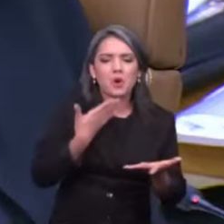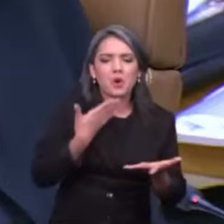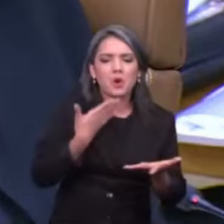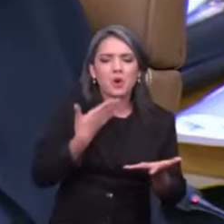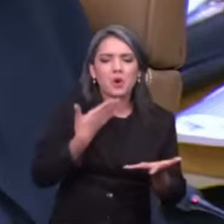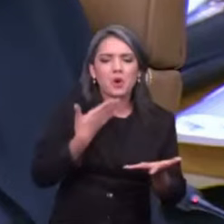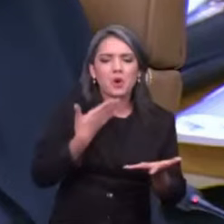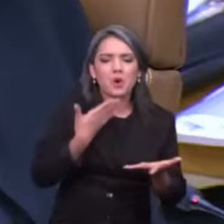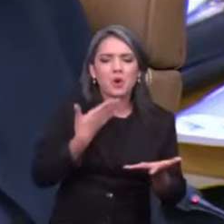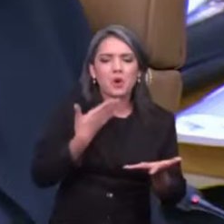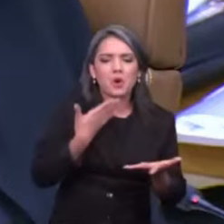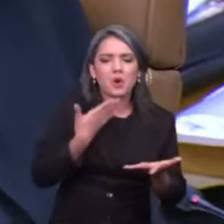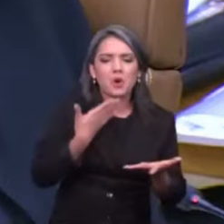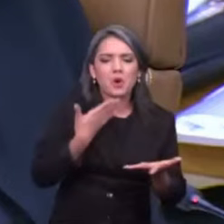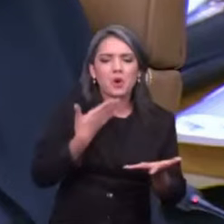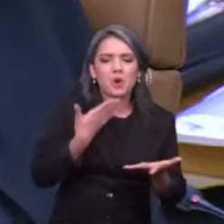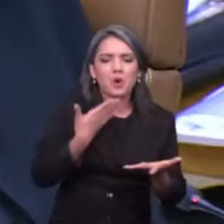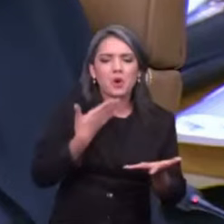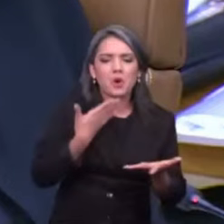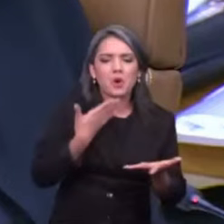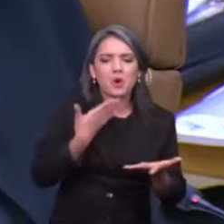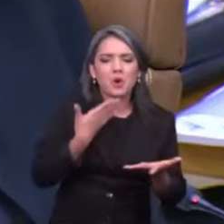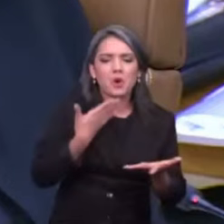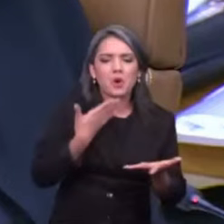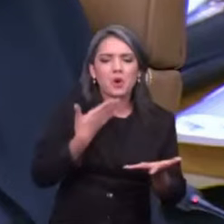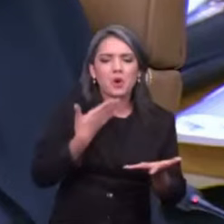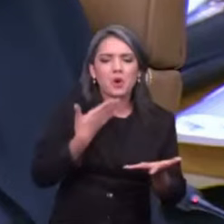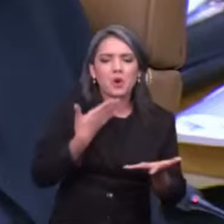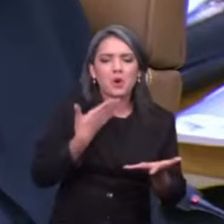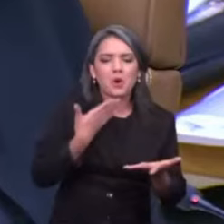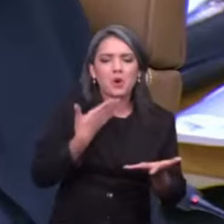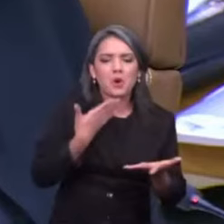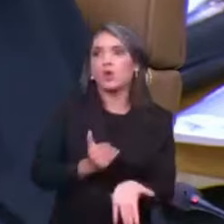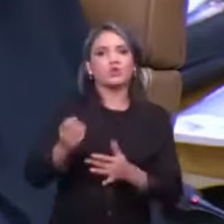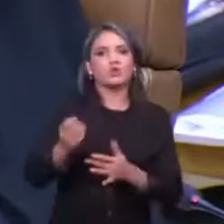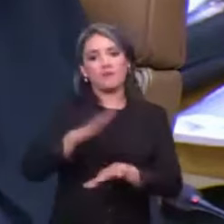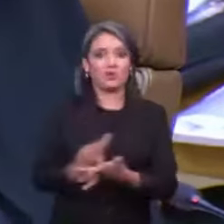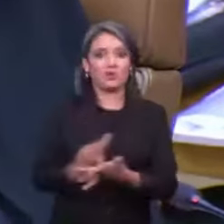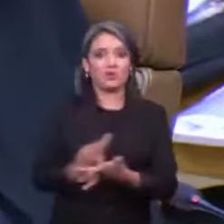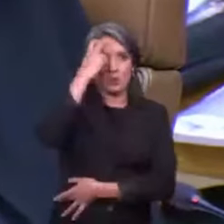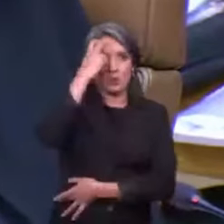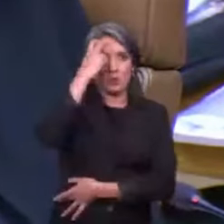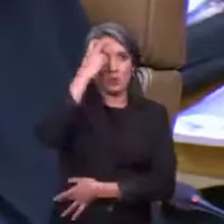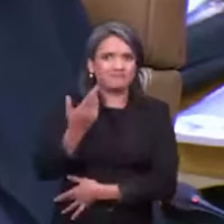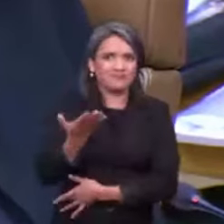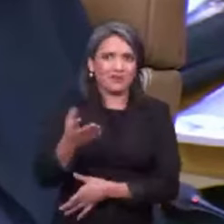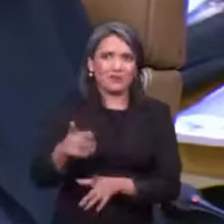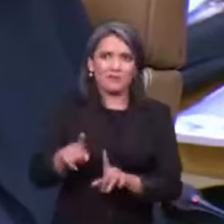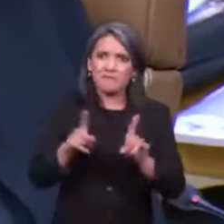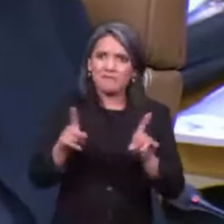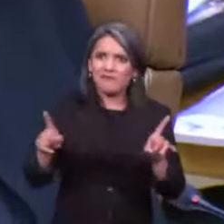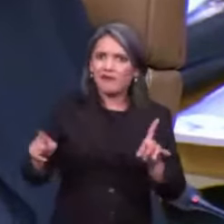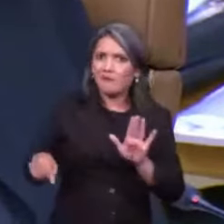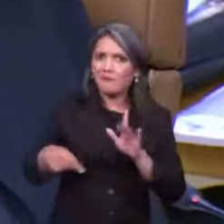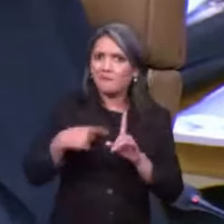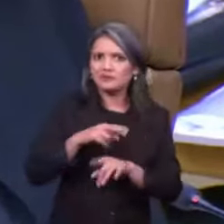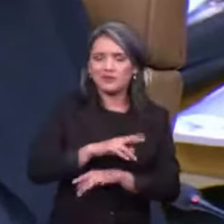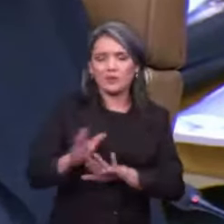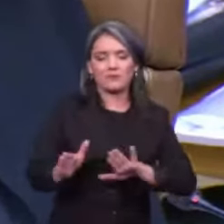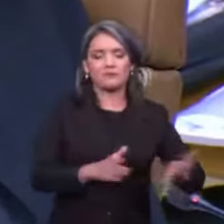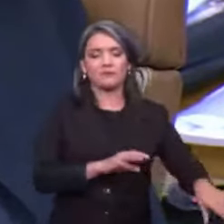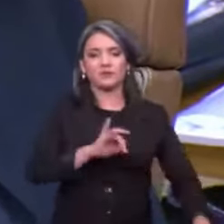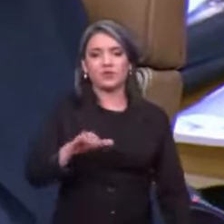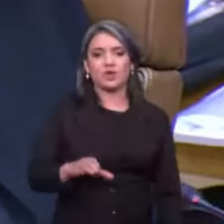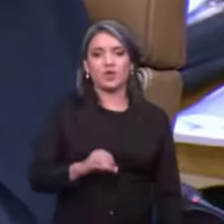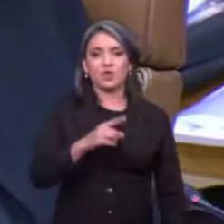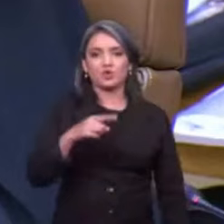consumidores de drogas. Então você tem uma cultura de drogas mais estável e, francamente, isso não me parece tão bom. João Goulão, chefe do Instituto Nacional